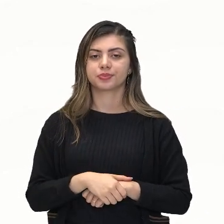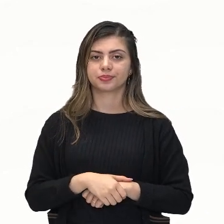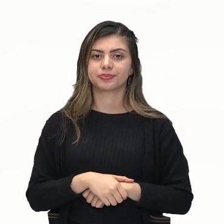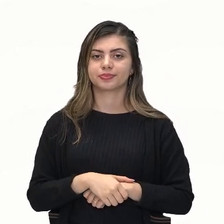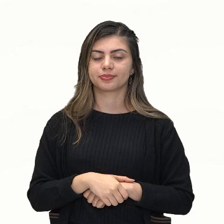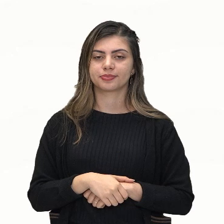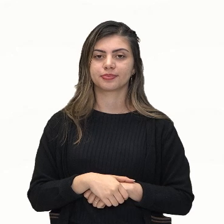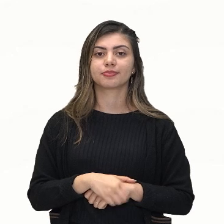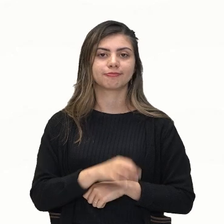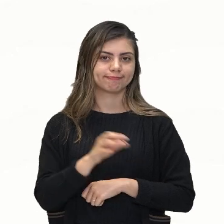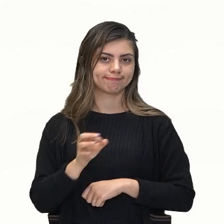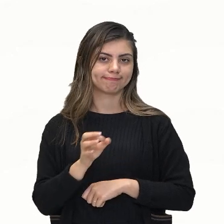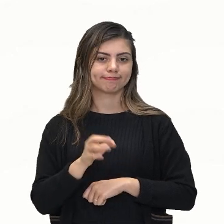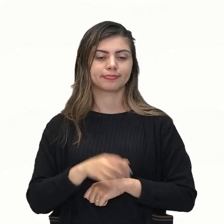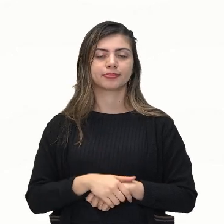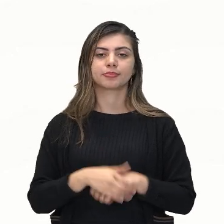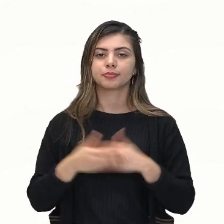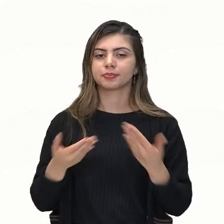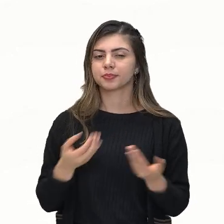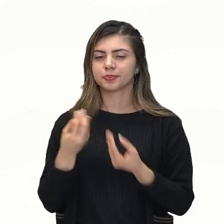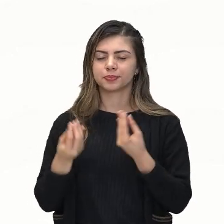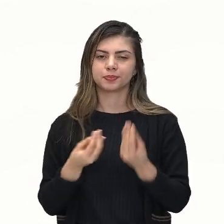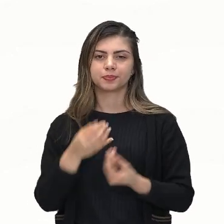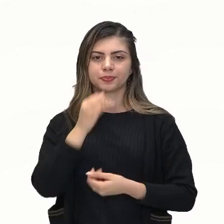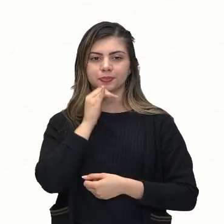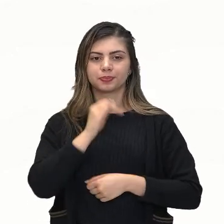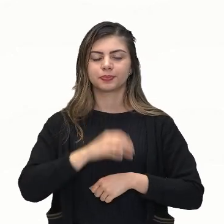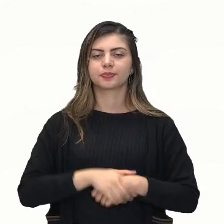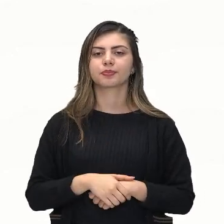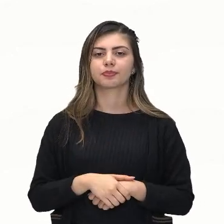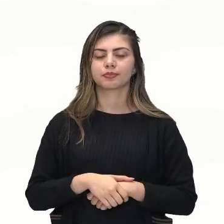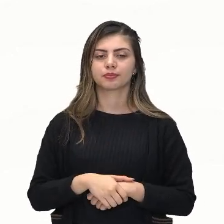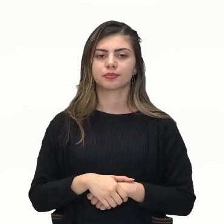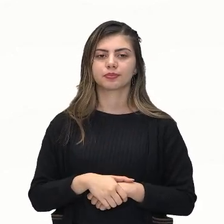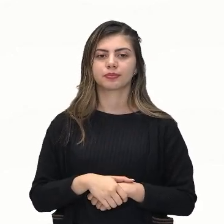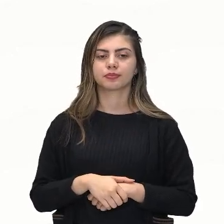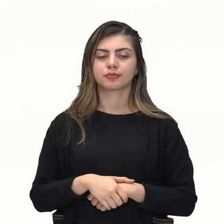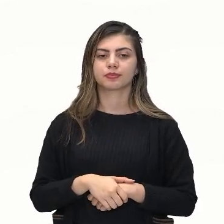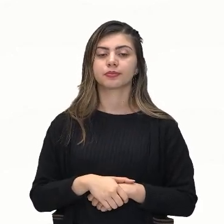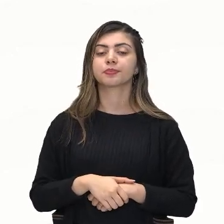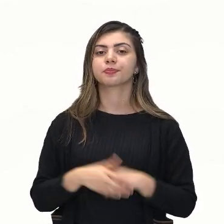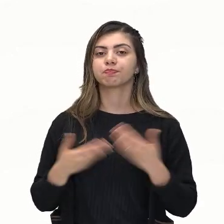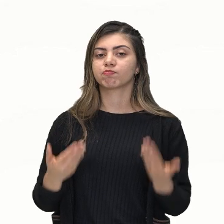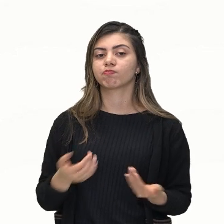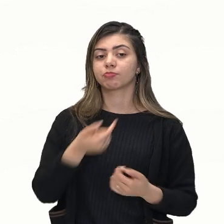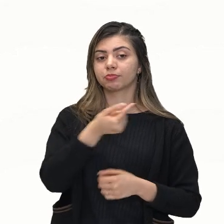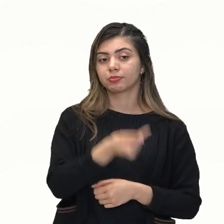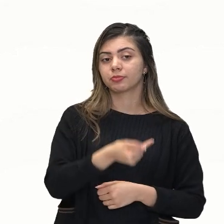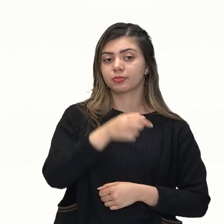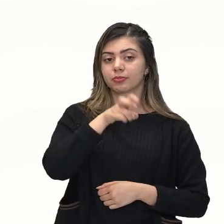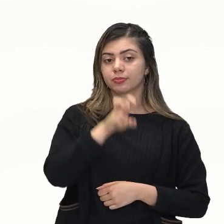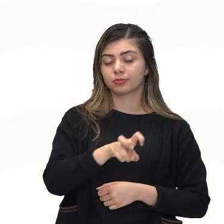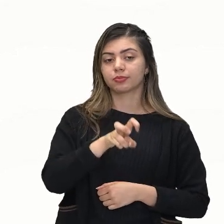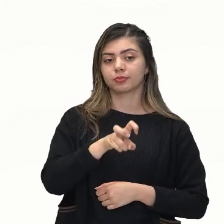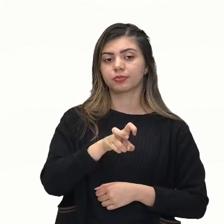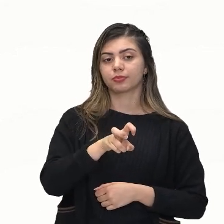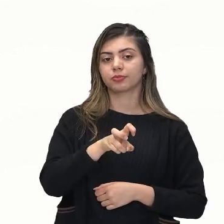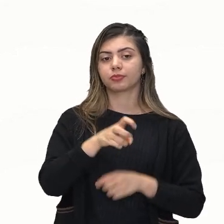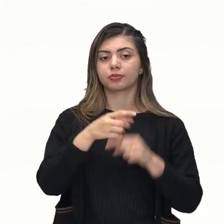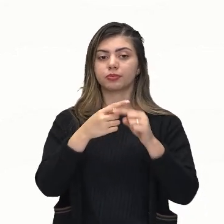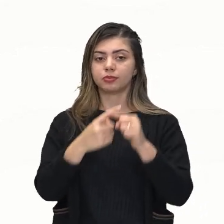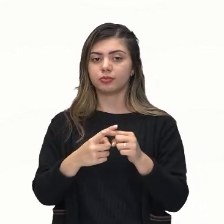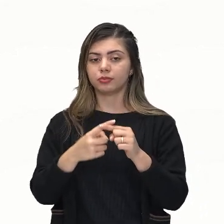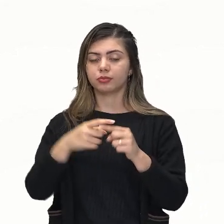x, certo? Então, vamos lá. O meu 75 vai multiplicar o